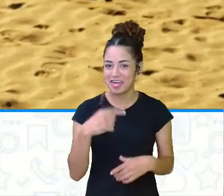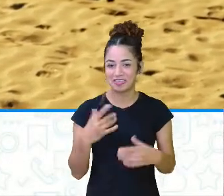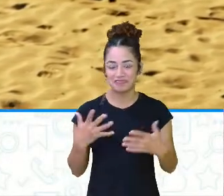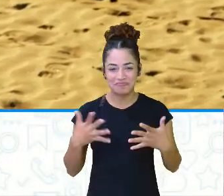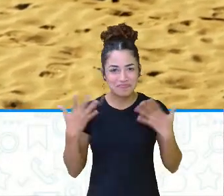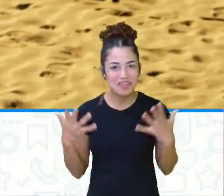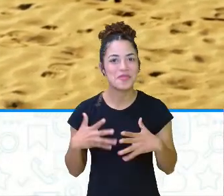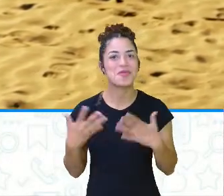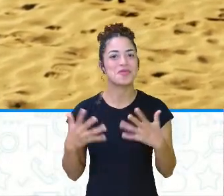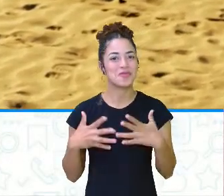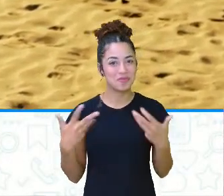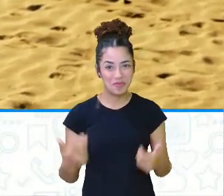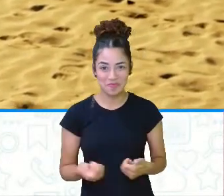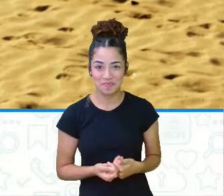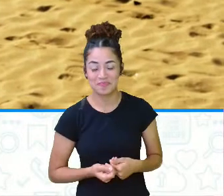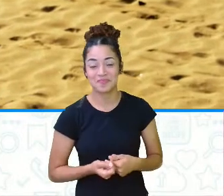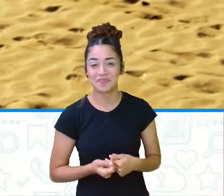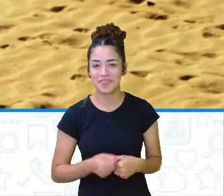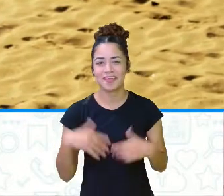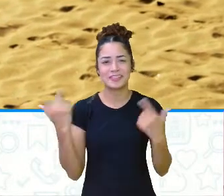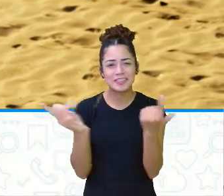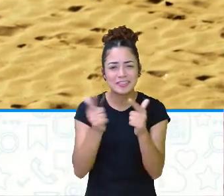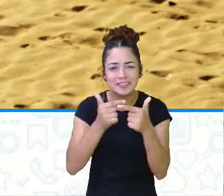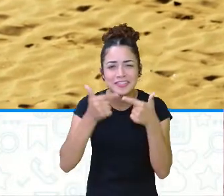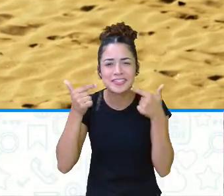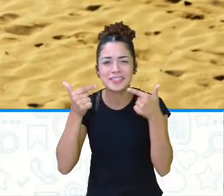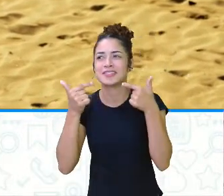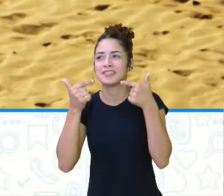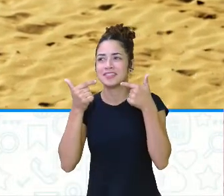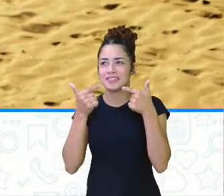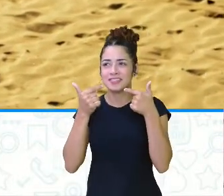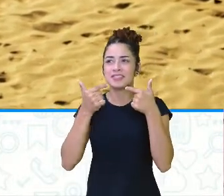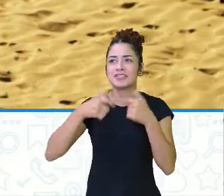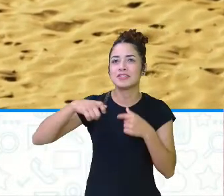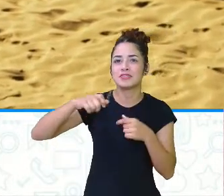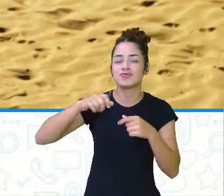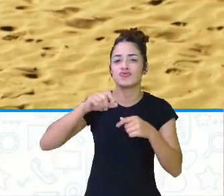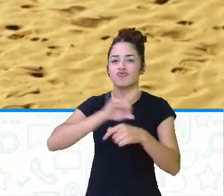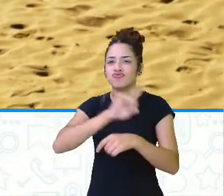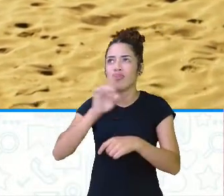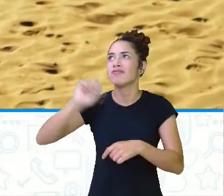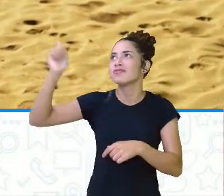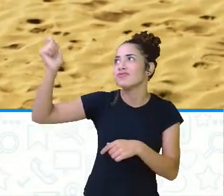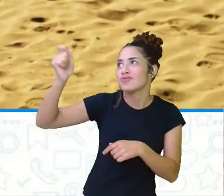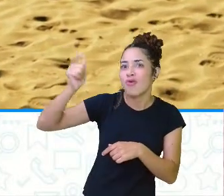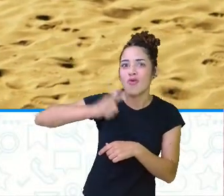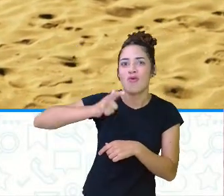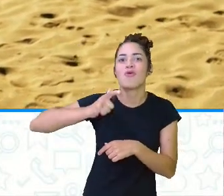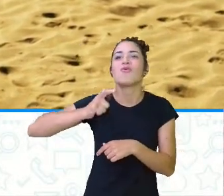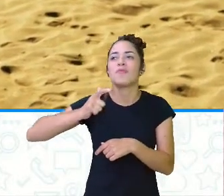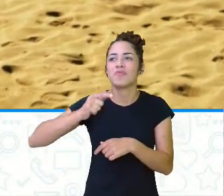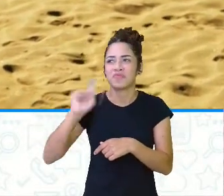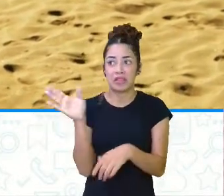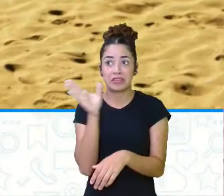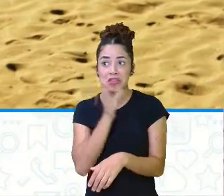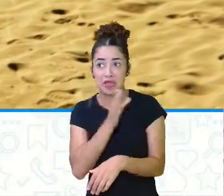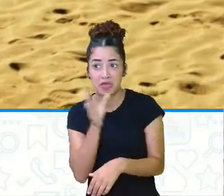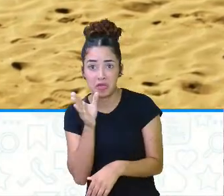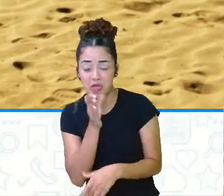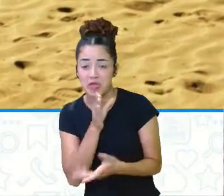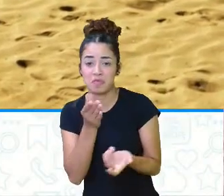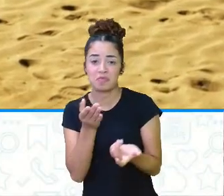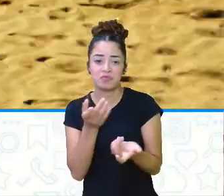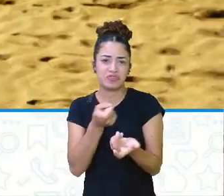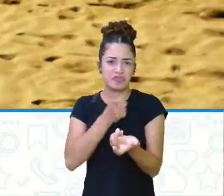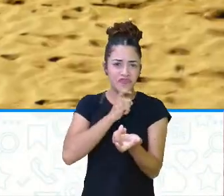dessa moça. Tá rindo, tá o dia ensolarado. Será que aí tá quente? Será que